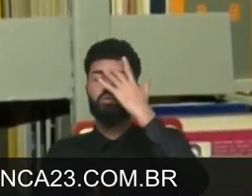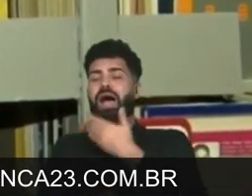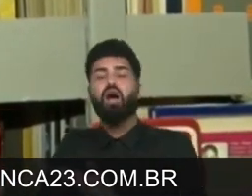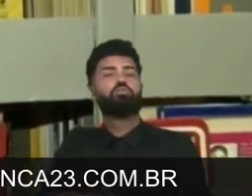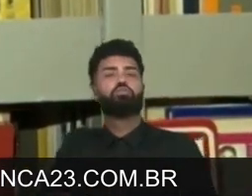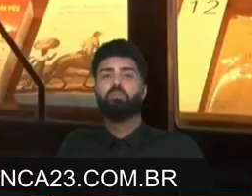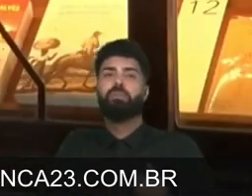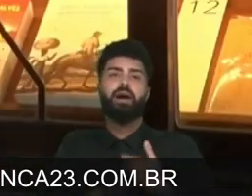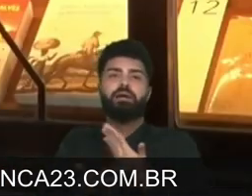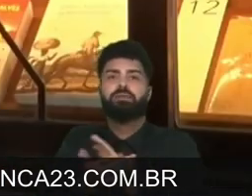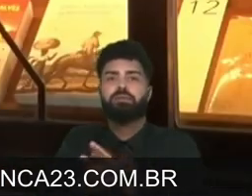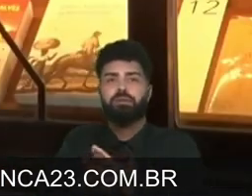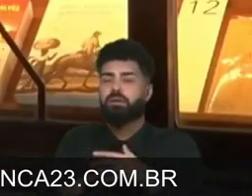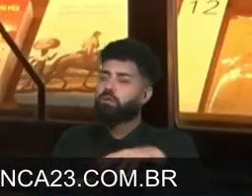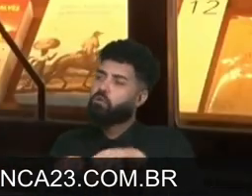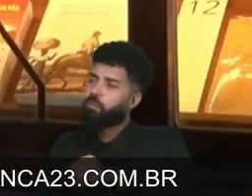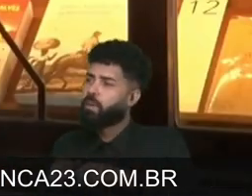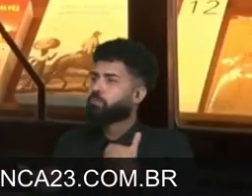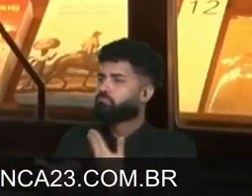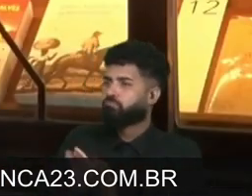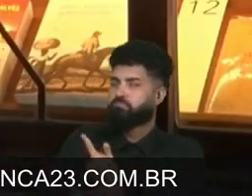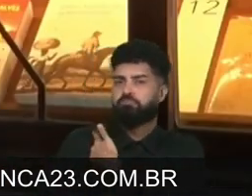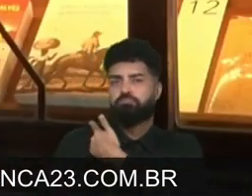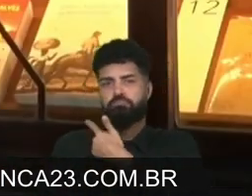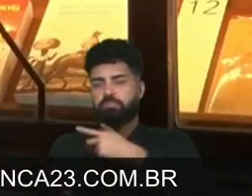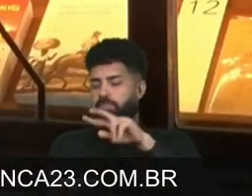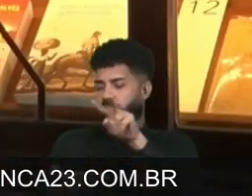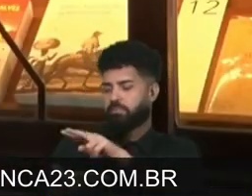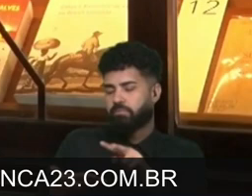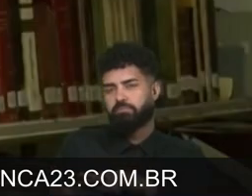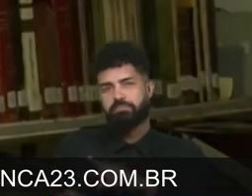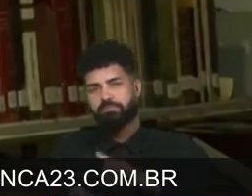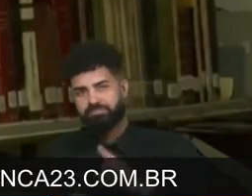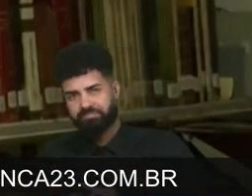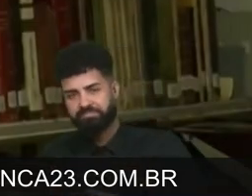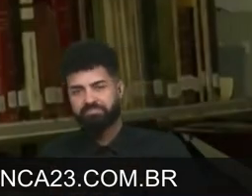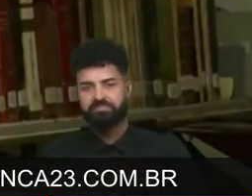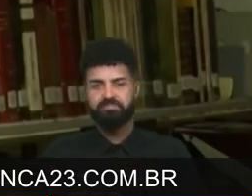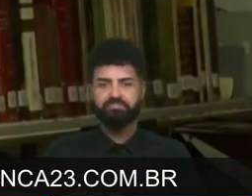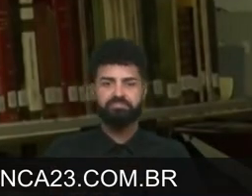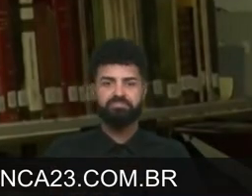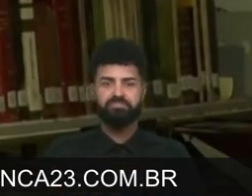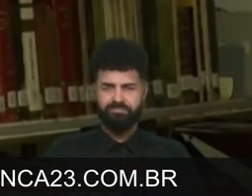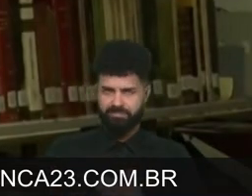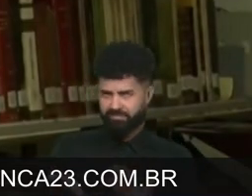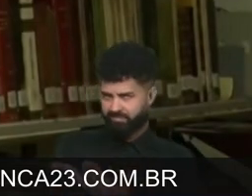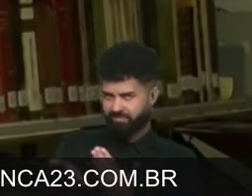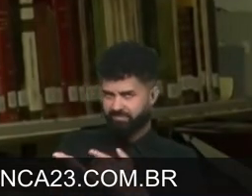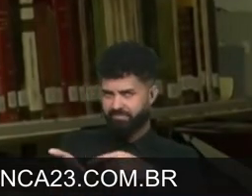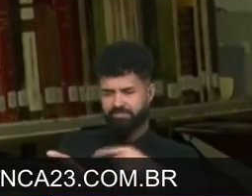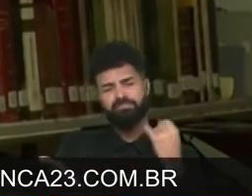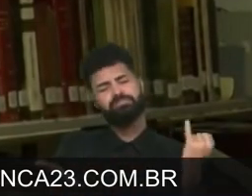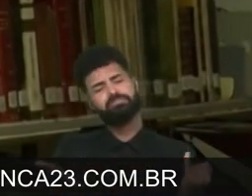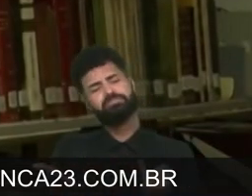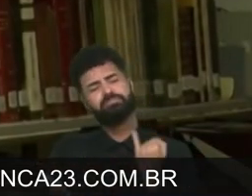tinha confirmado e feito leitores reais. O livro é de importância